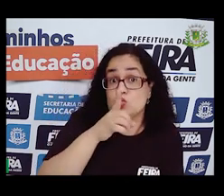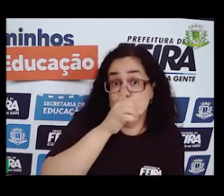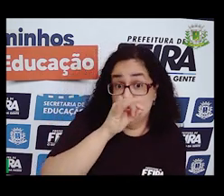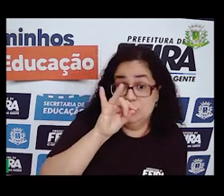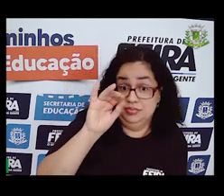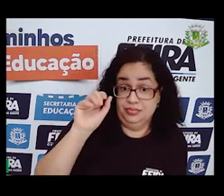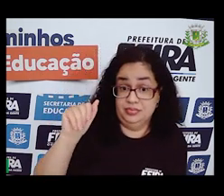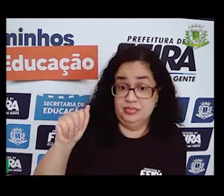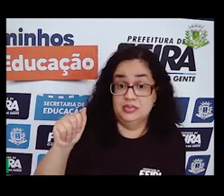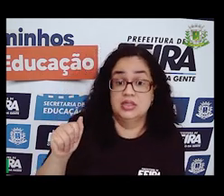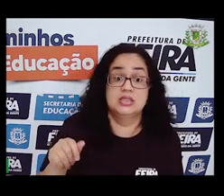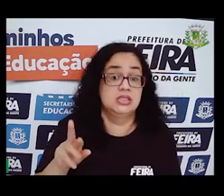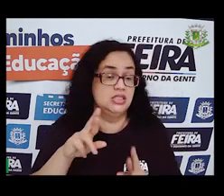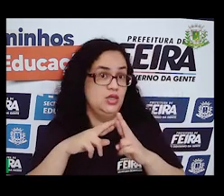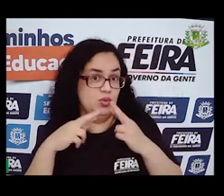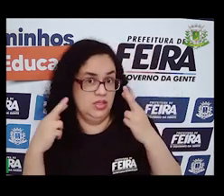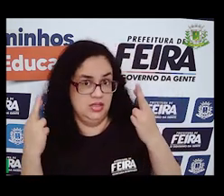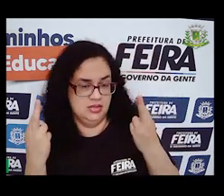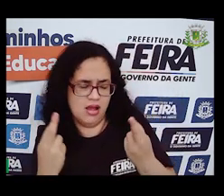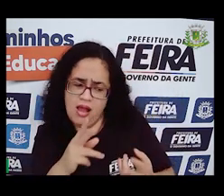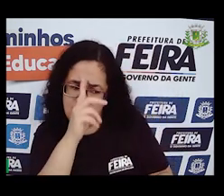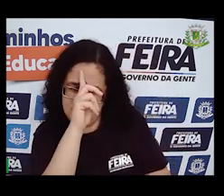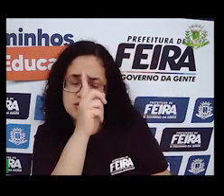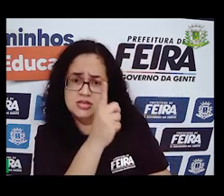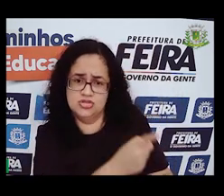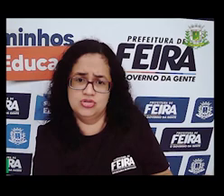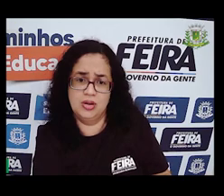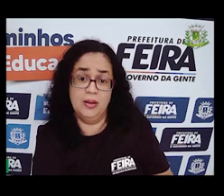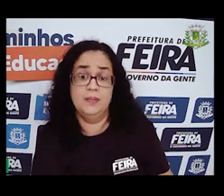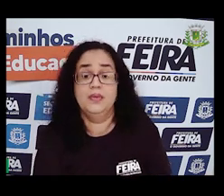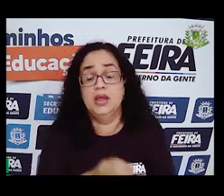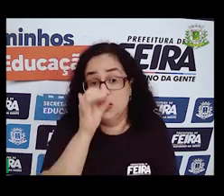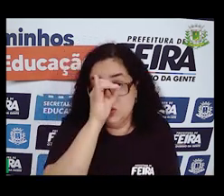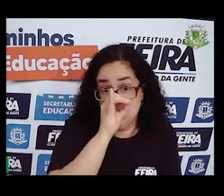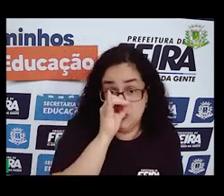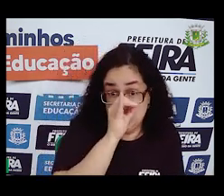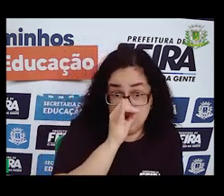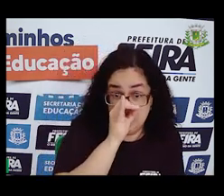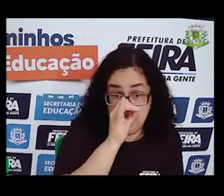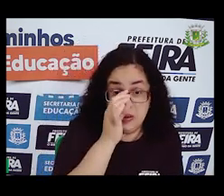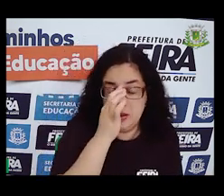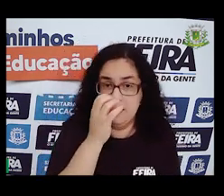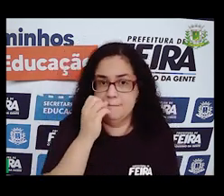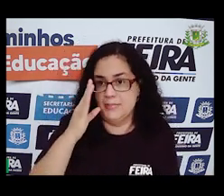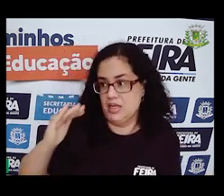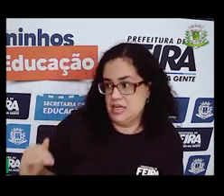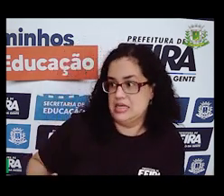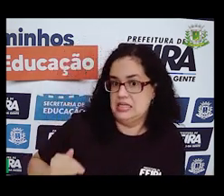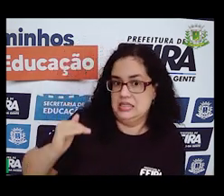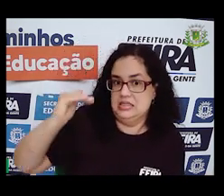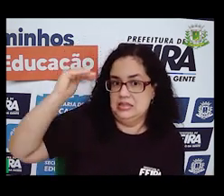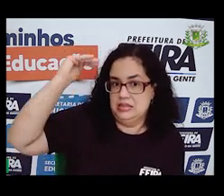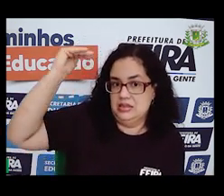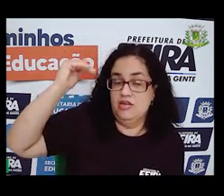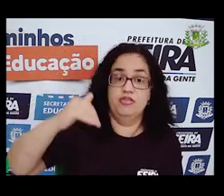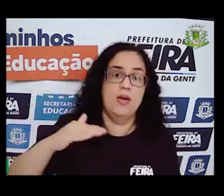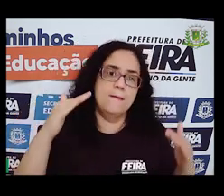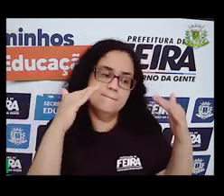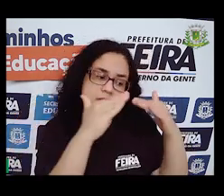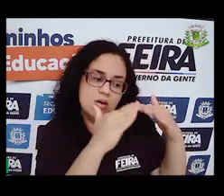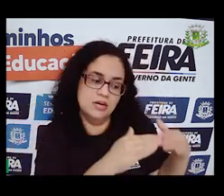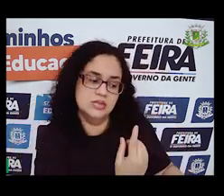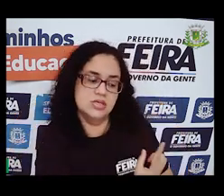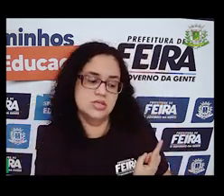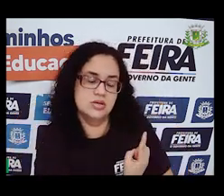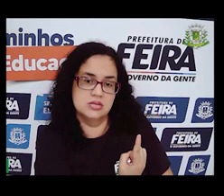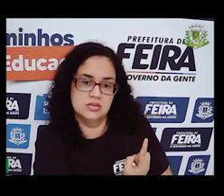Então, um dia, eles se reuniram e decidiram que os porquinhos, que já estavam bem crescidos, fossem morar